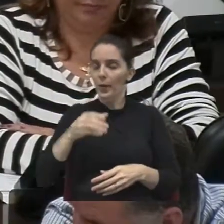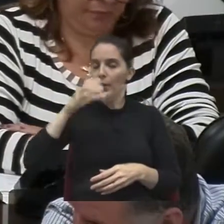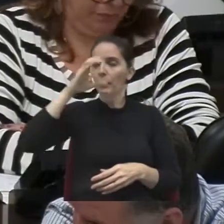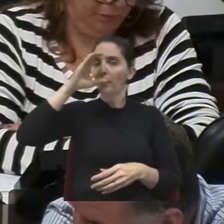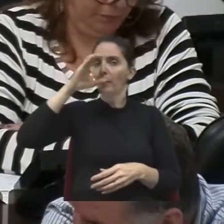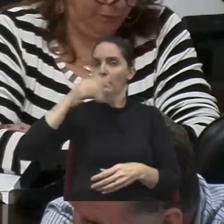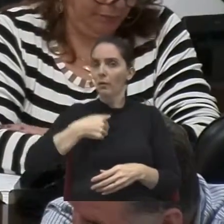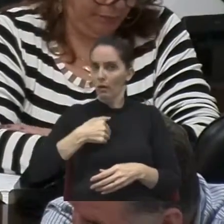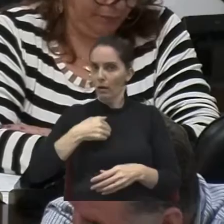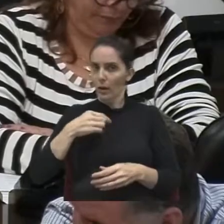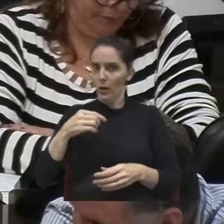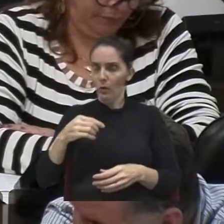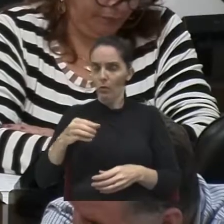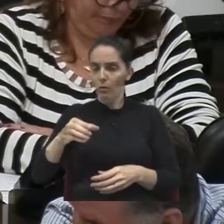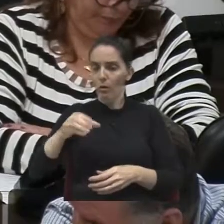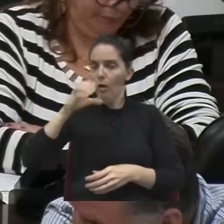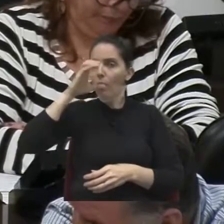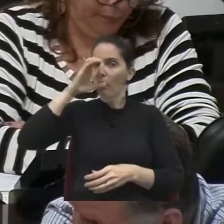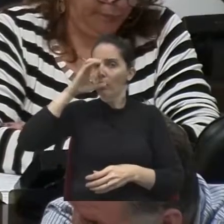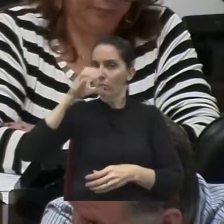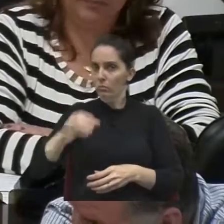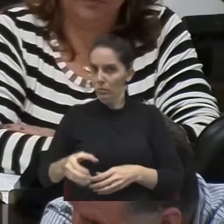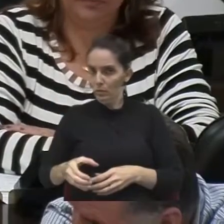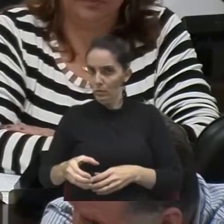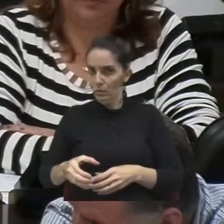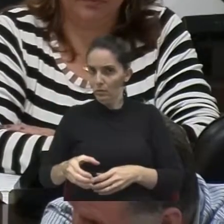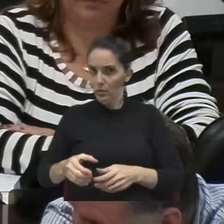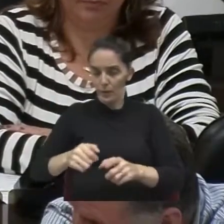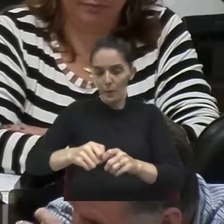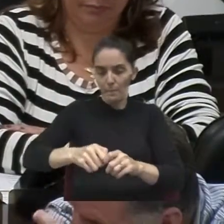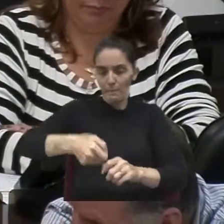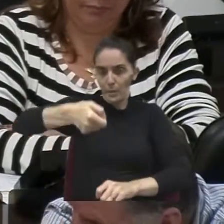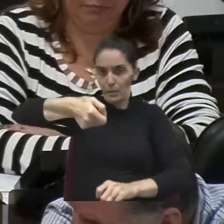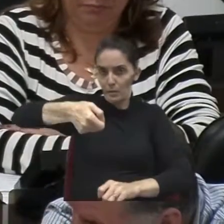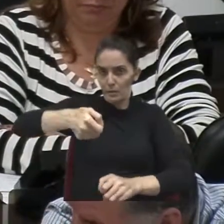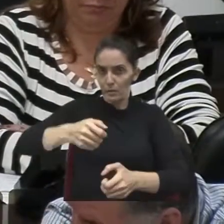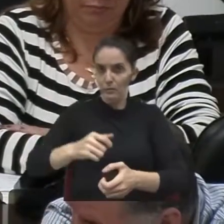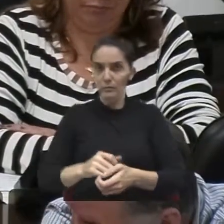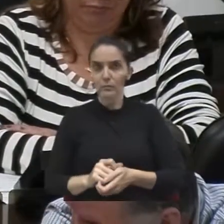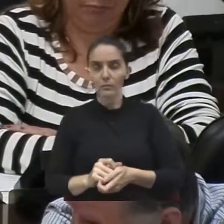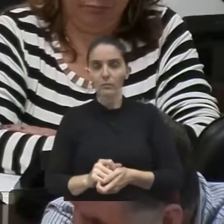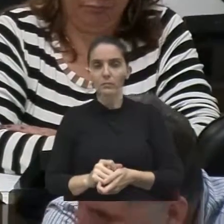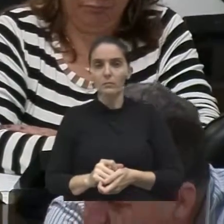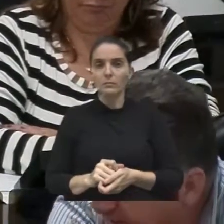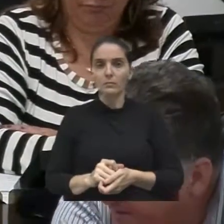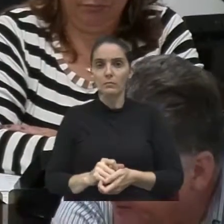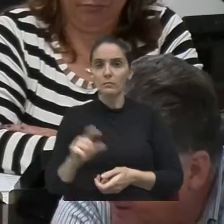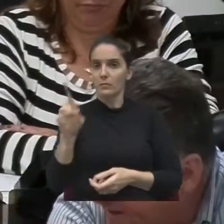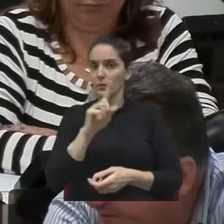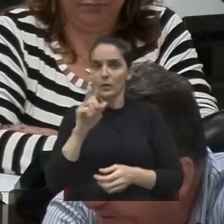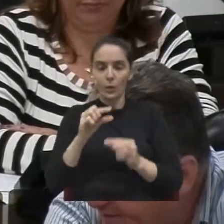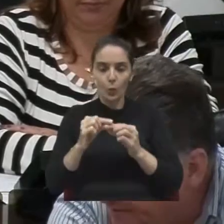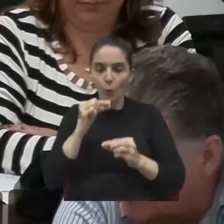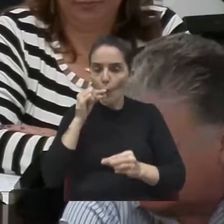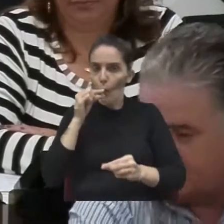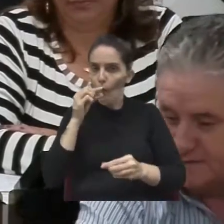copo. Quando eu abro um refrigerante na minha casa, eu não pego canudo, né?